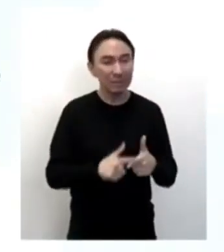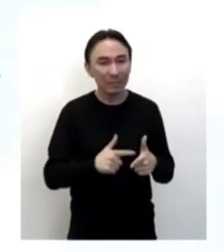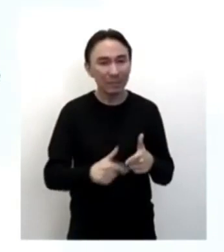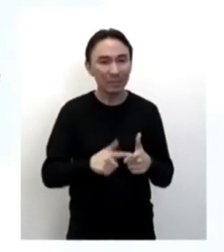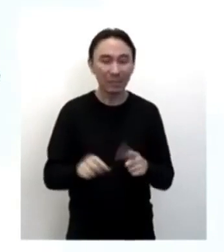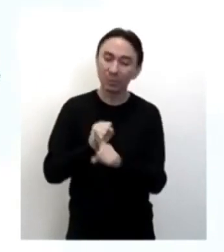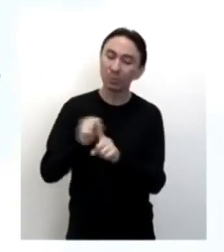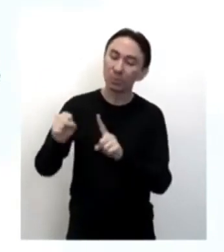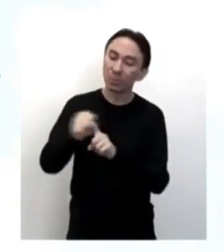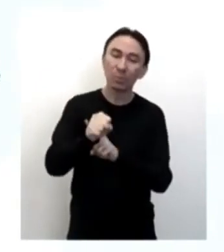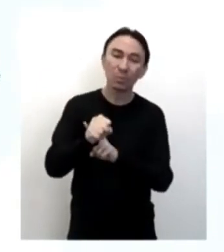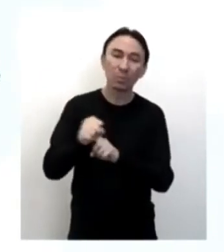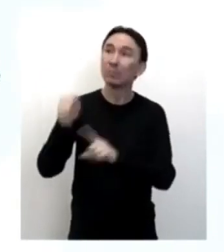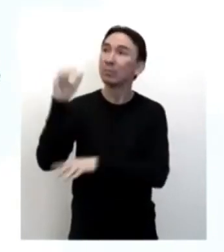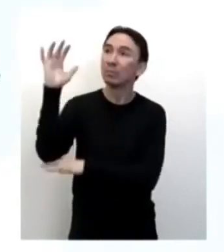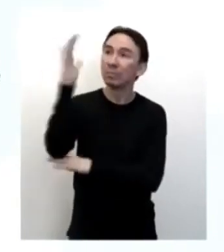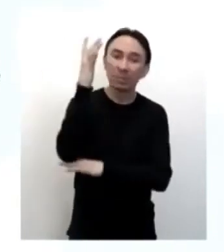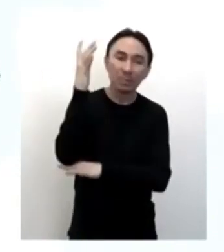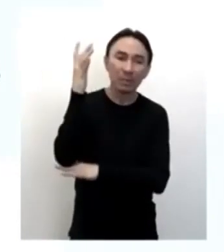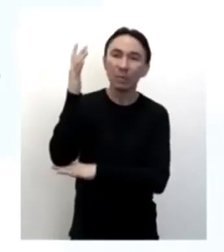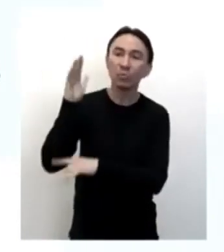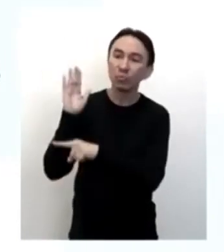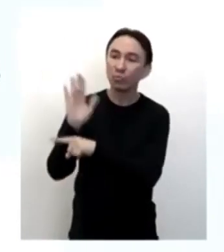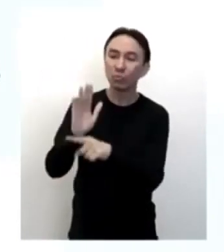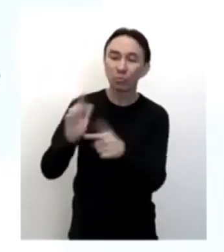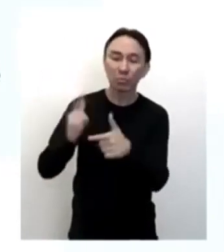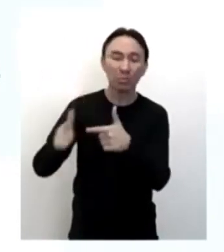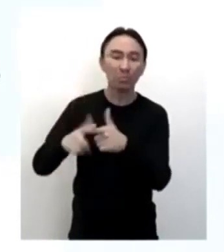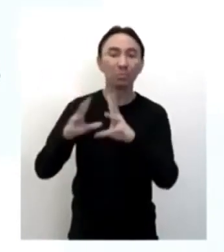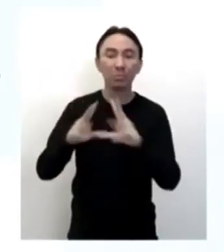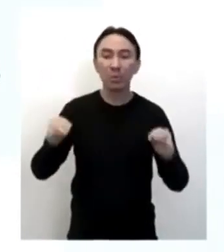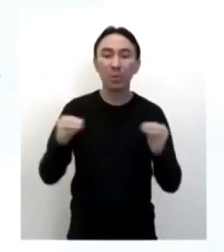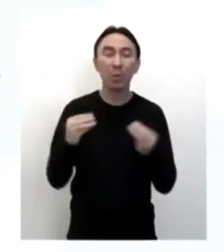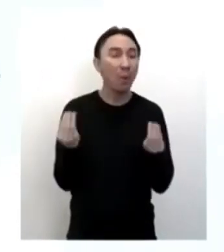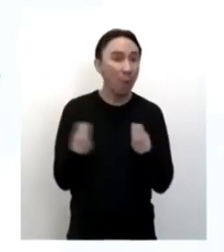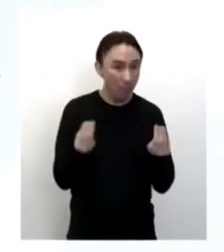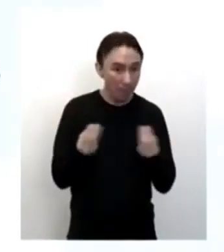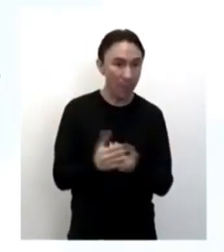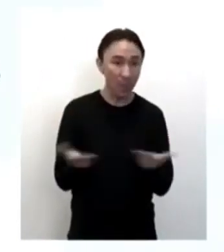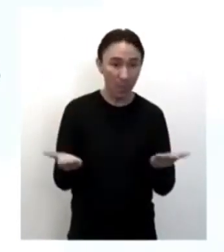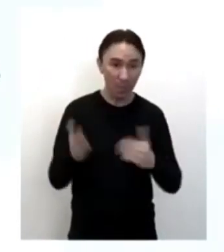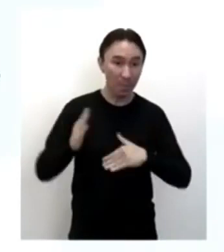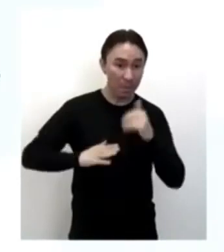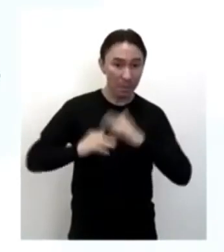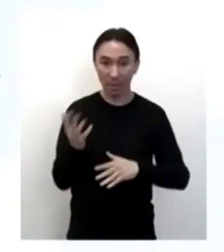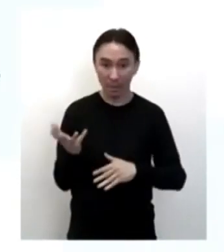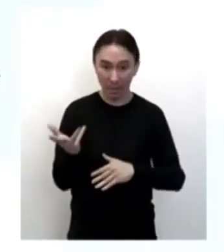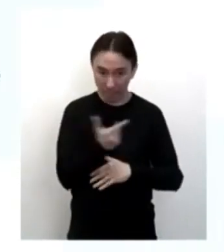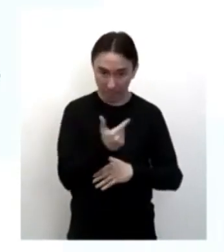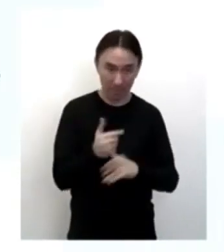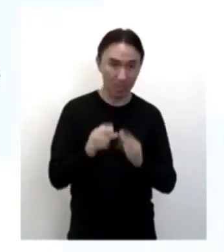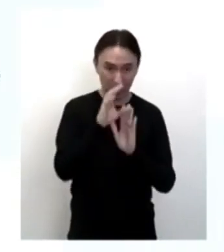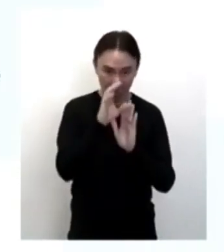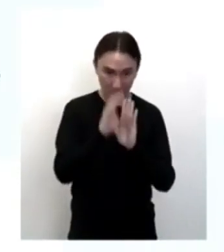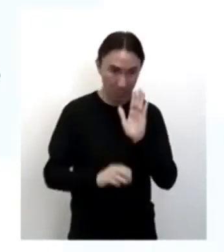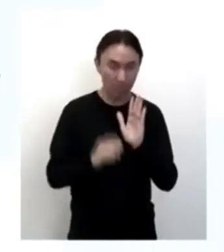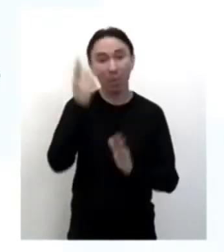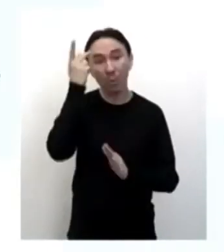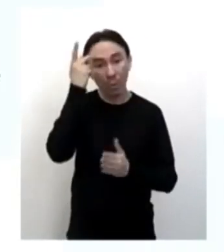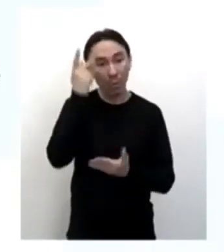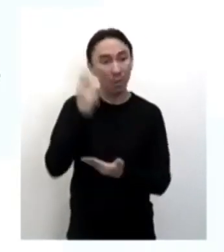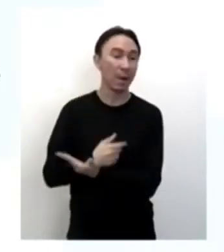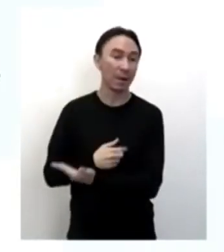o que nós vamos trabalhar, professor? Vamos lá. Ok, professor, é o seguinte, então a habilidade do currículo paulista é